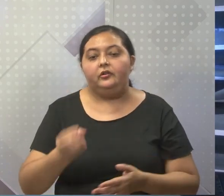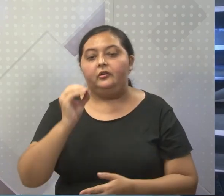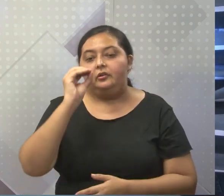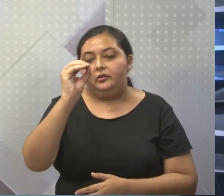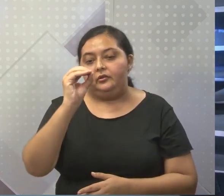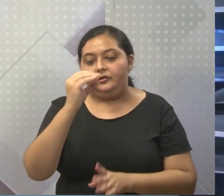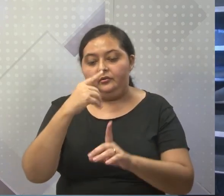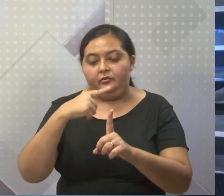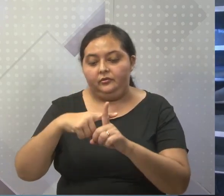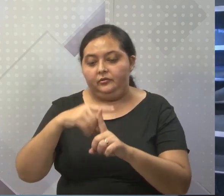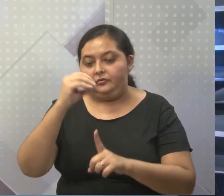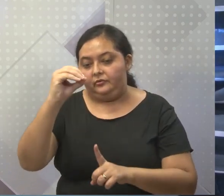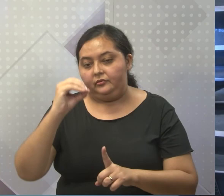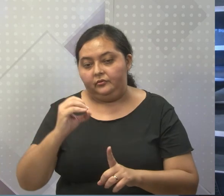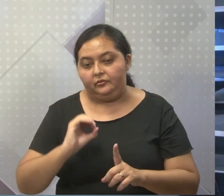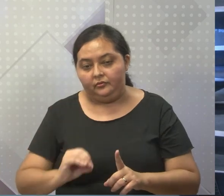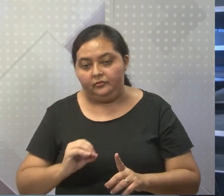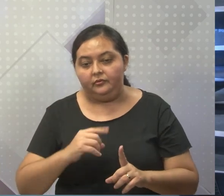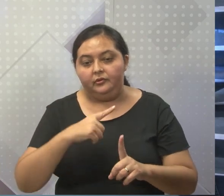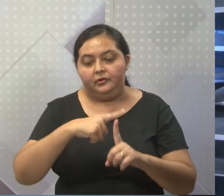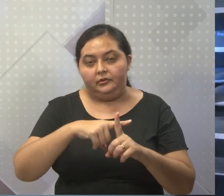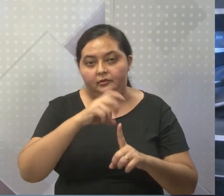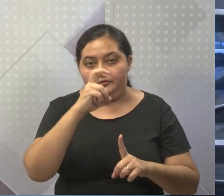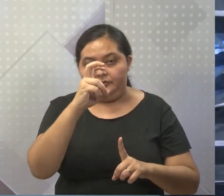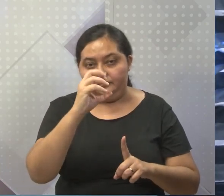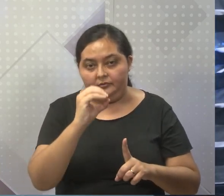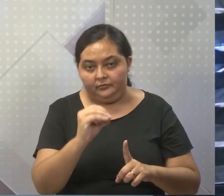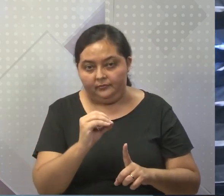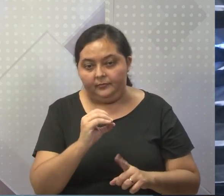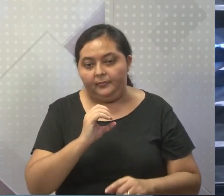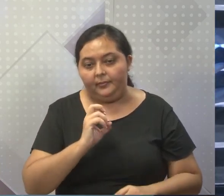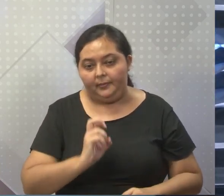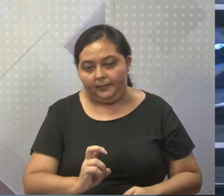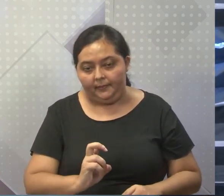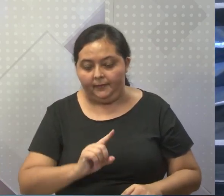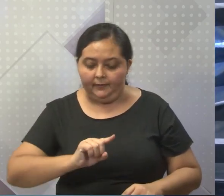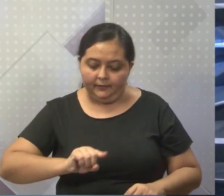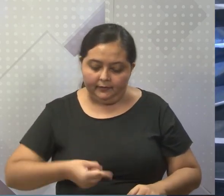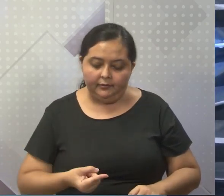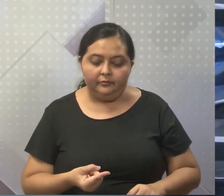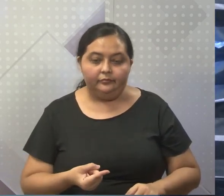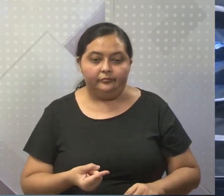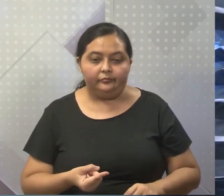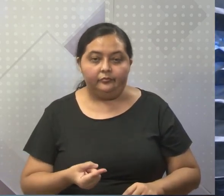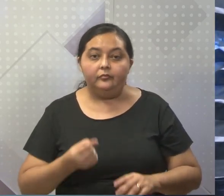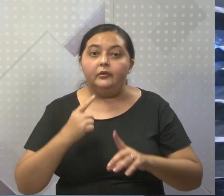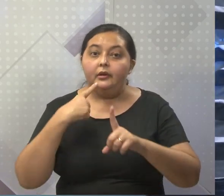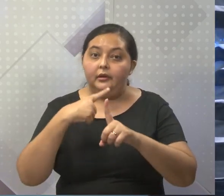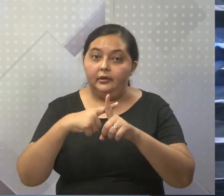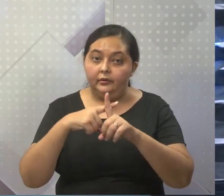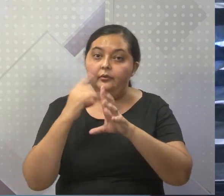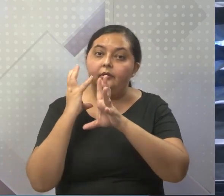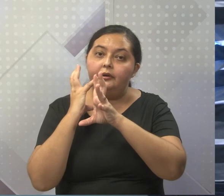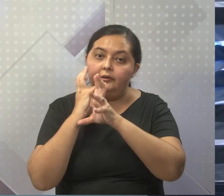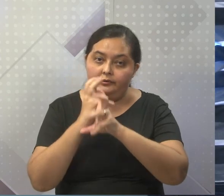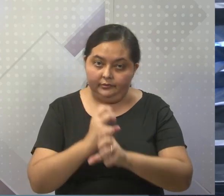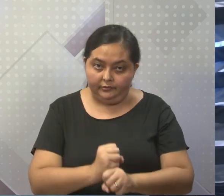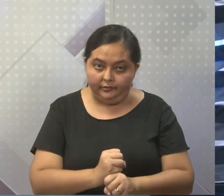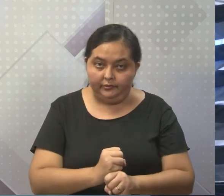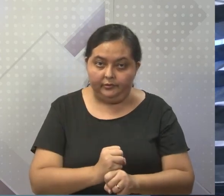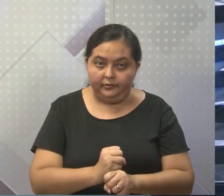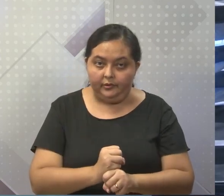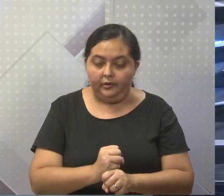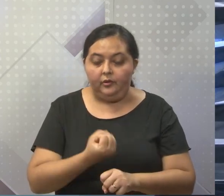0 mais 0, 5 mais 0 é 5. Repete a vírgula. Lembrando que em uma adição, tá? Com números